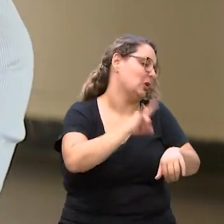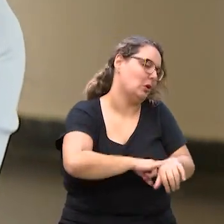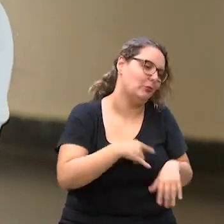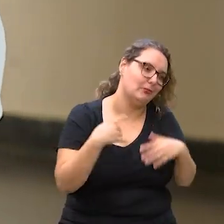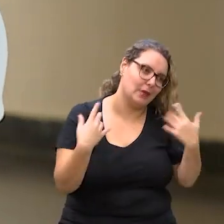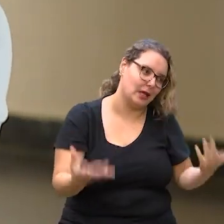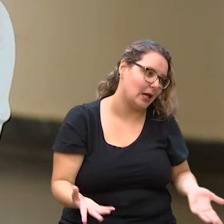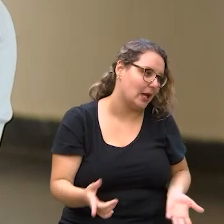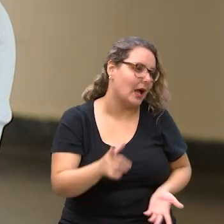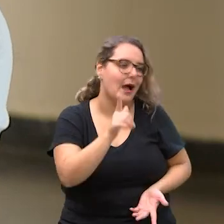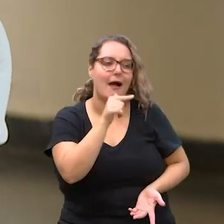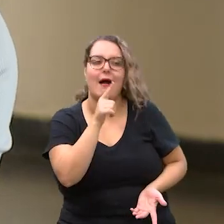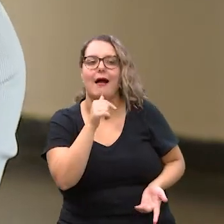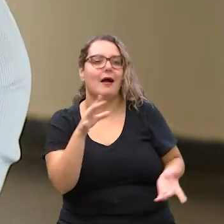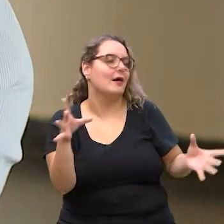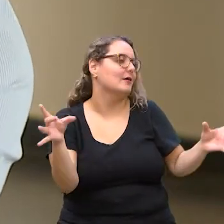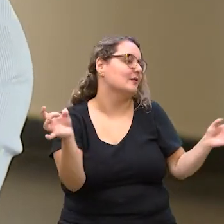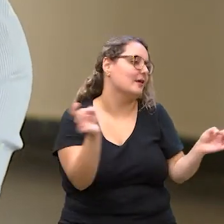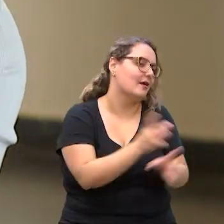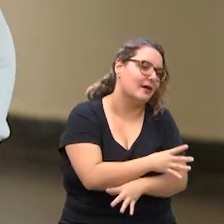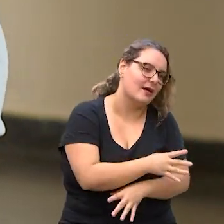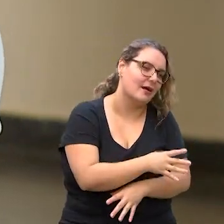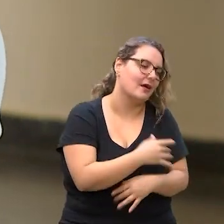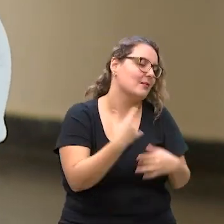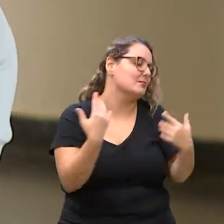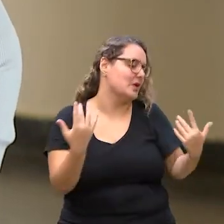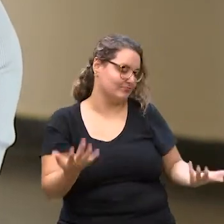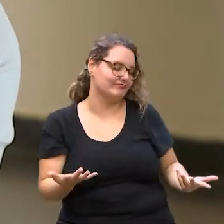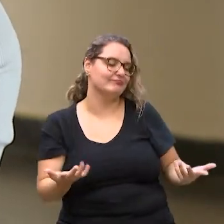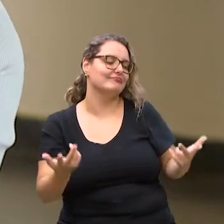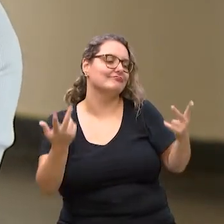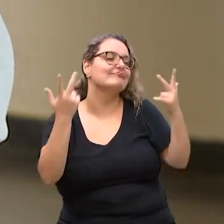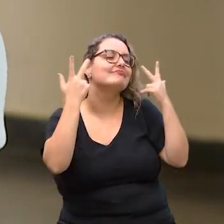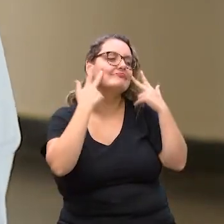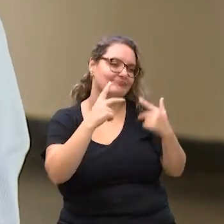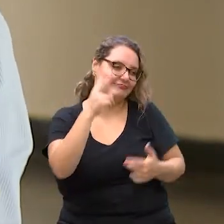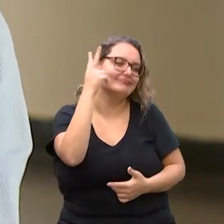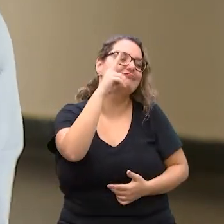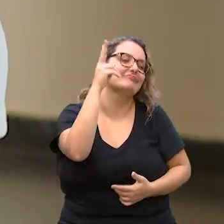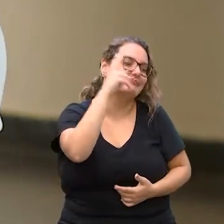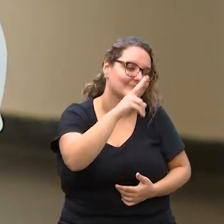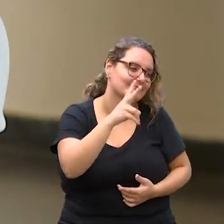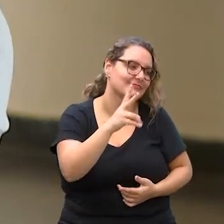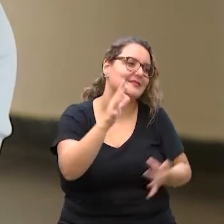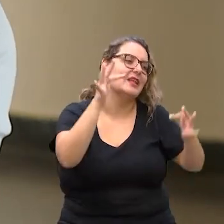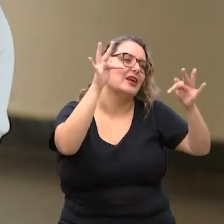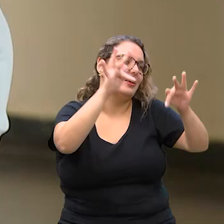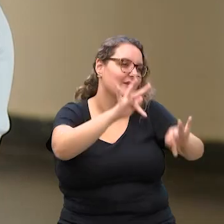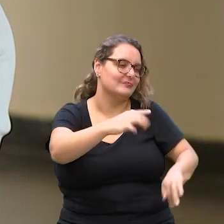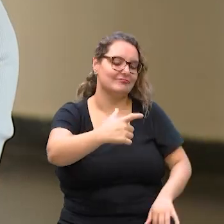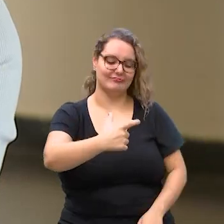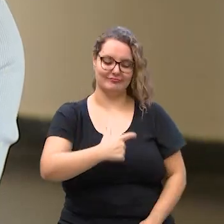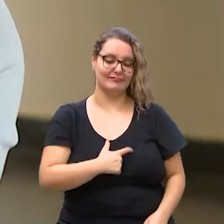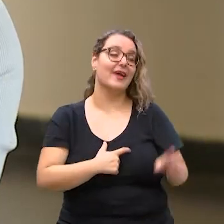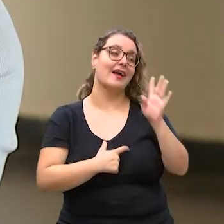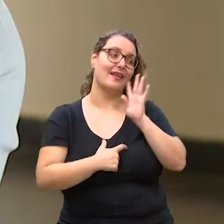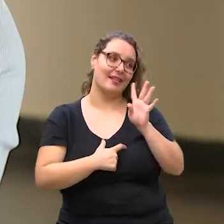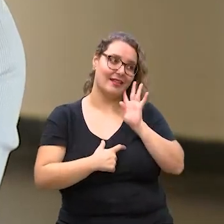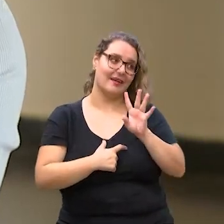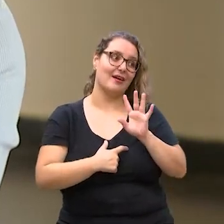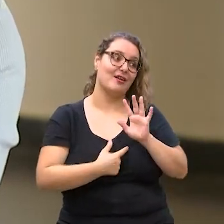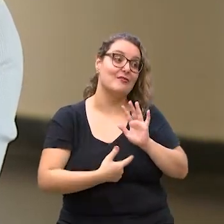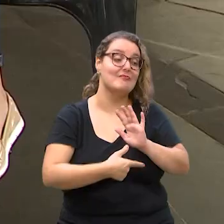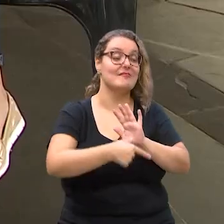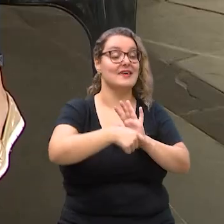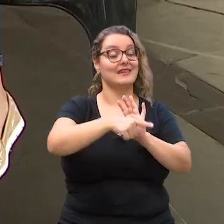água que acaba no meio do banho, então a história toda, só o final, ver todo mundo com a medalhinha no peito é legal, mas todos as